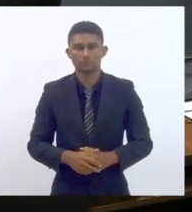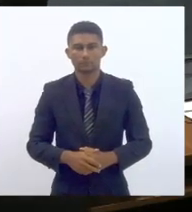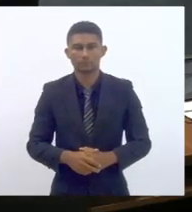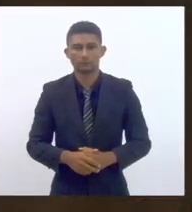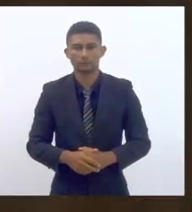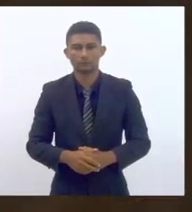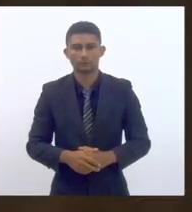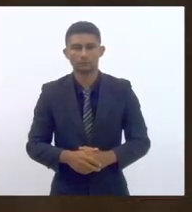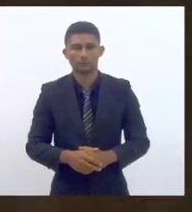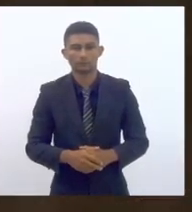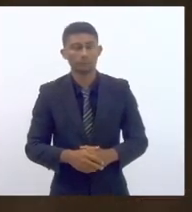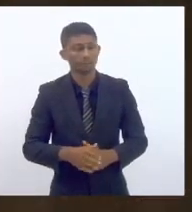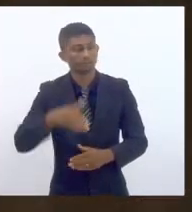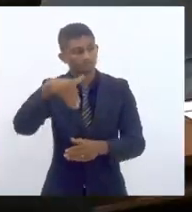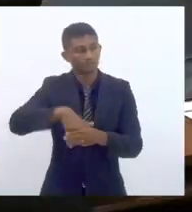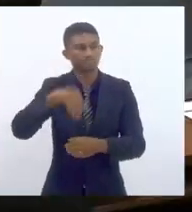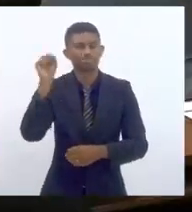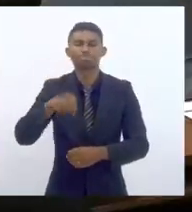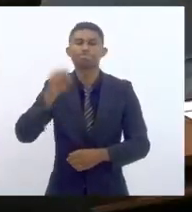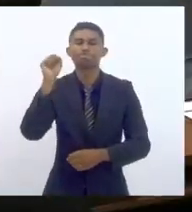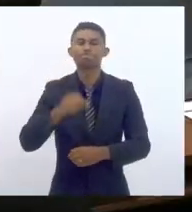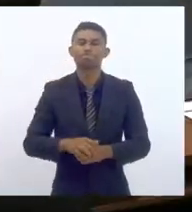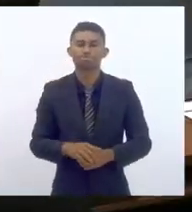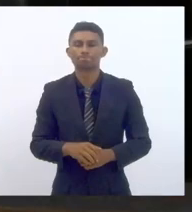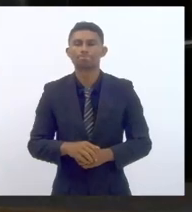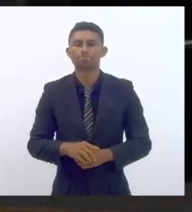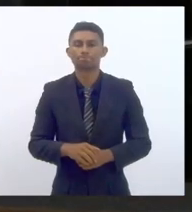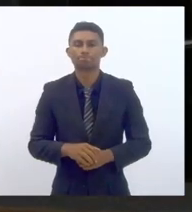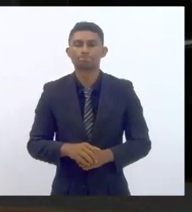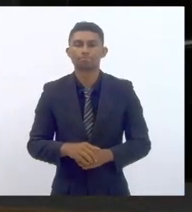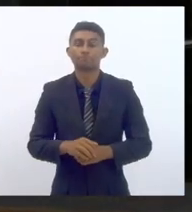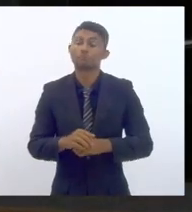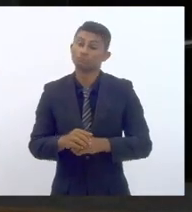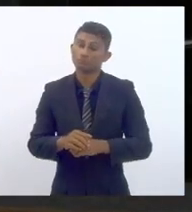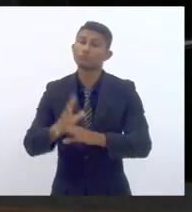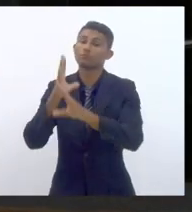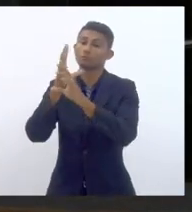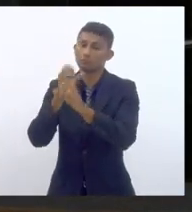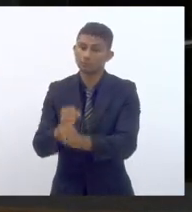Sei. Voto sim, presidente. Wellington José, vota sim,